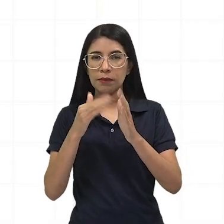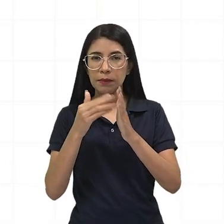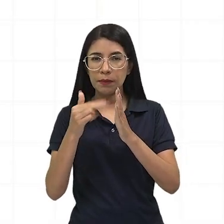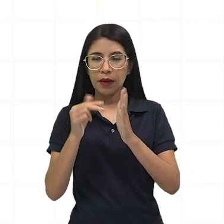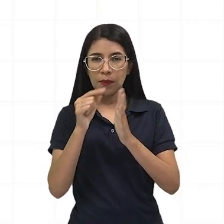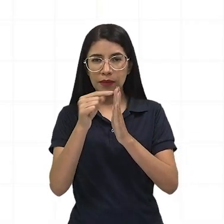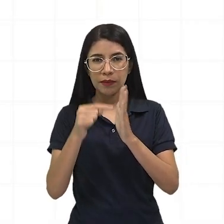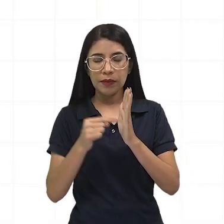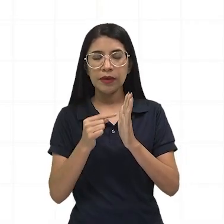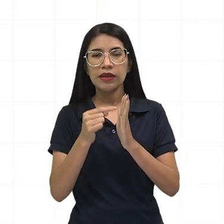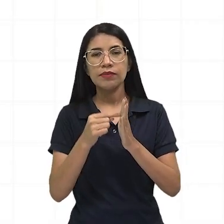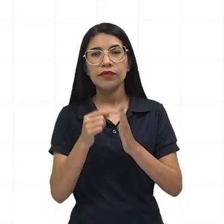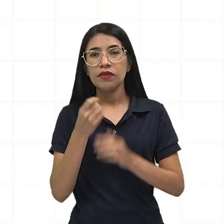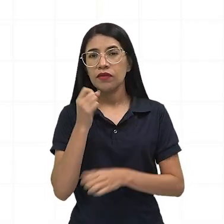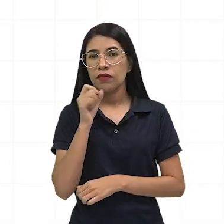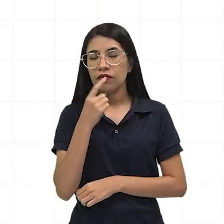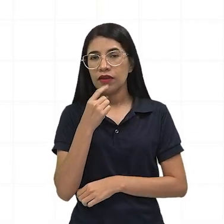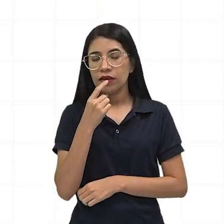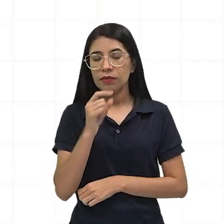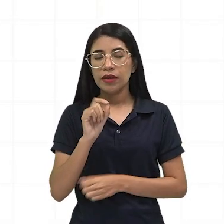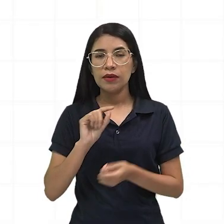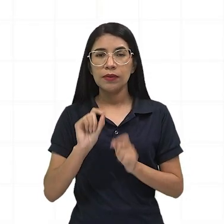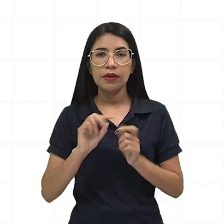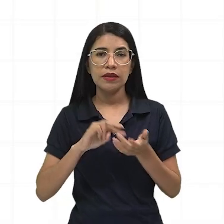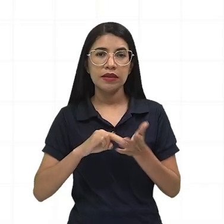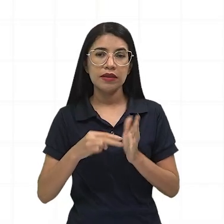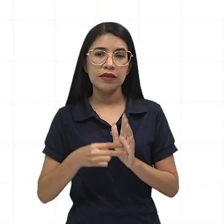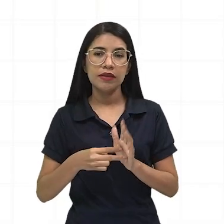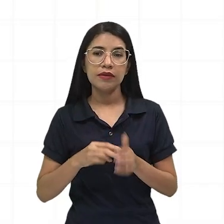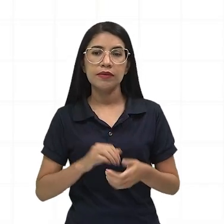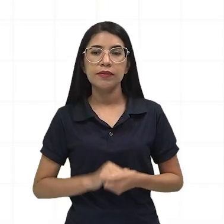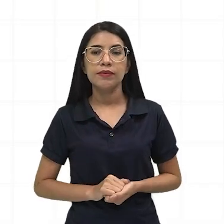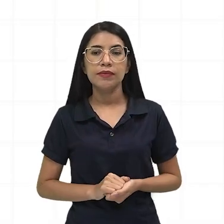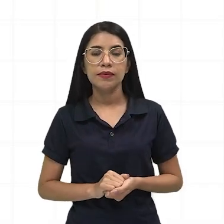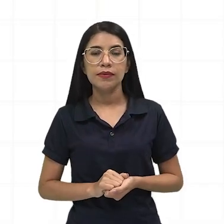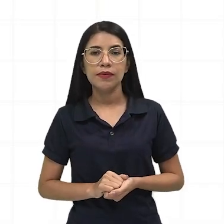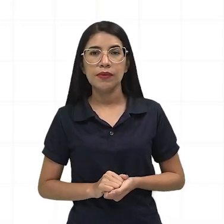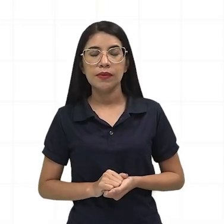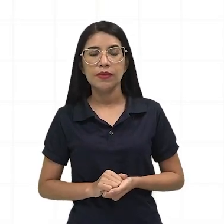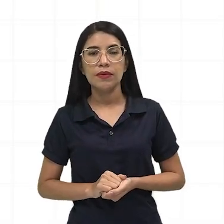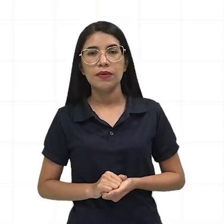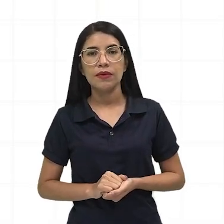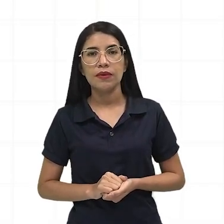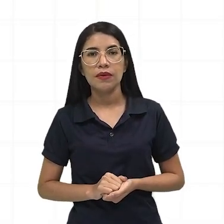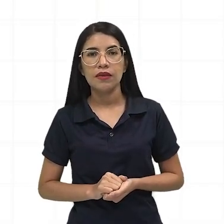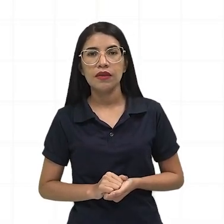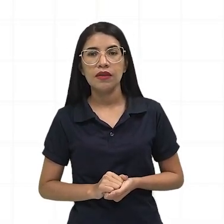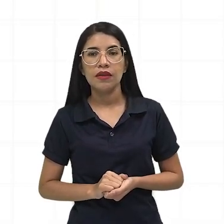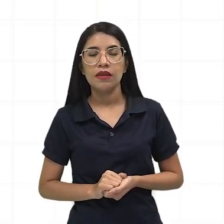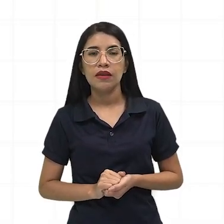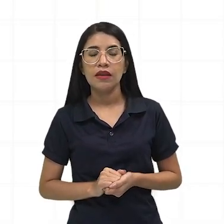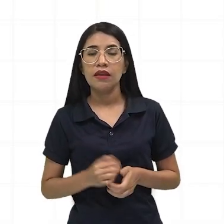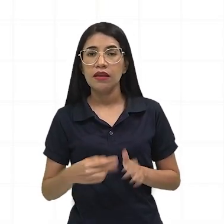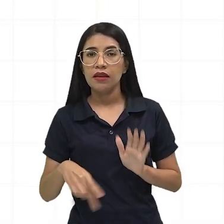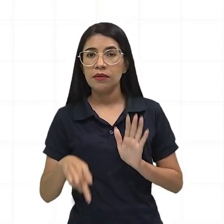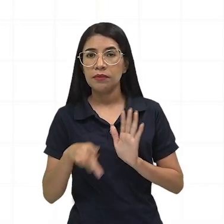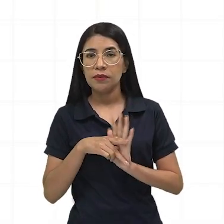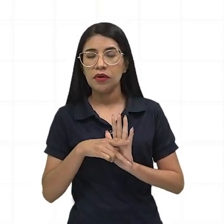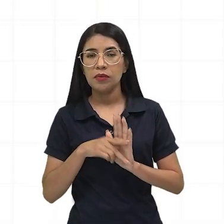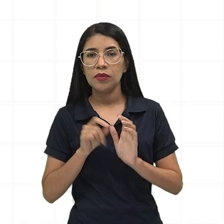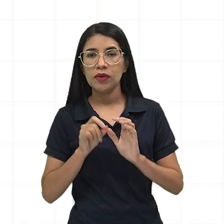na realidade, qualquer desses pontos aqui, né, pertencem